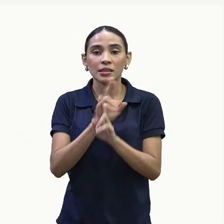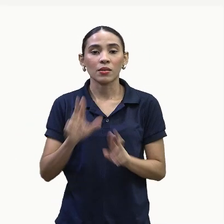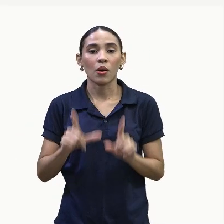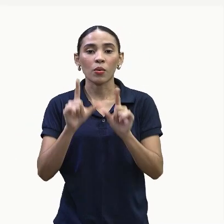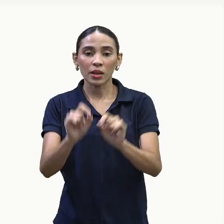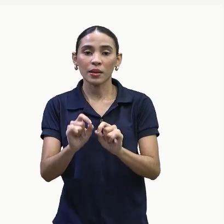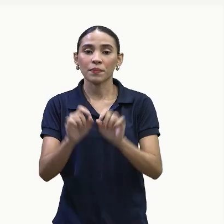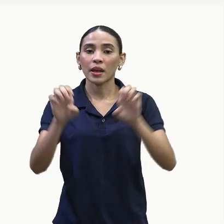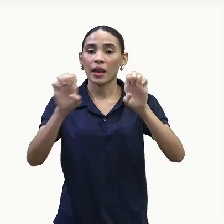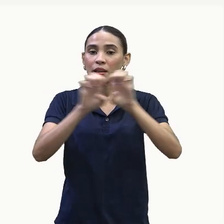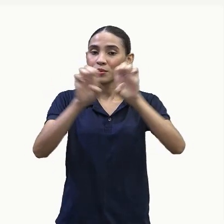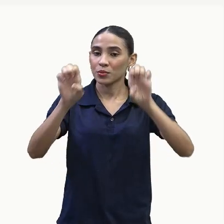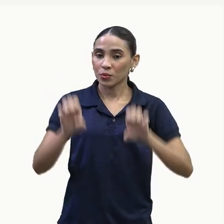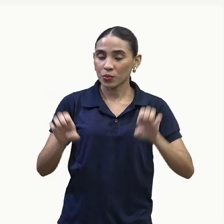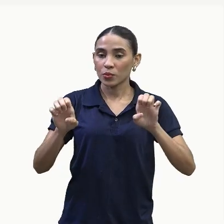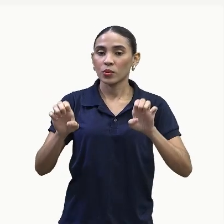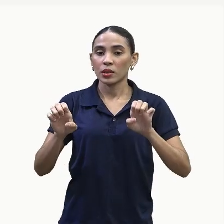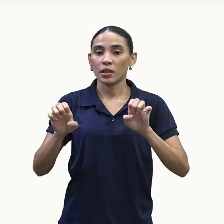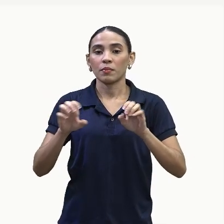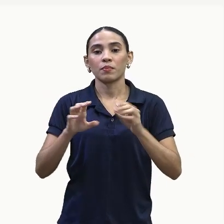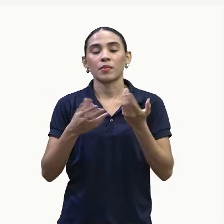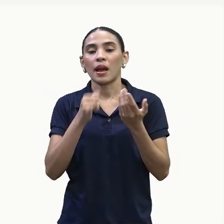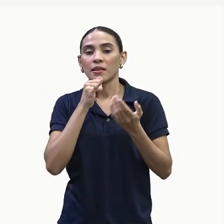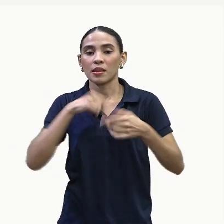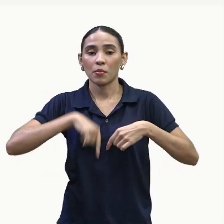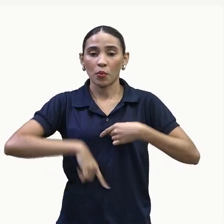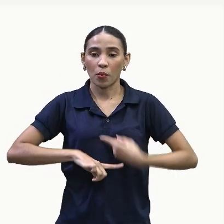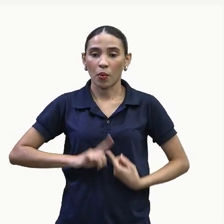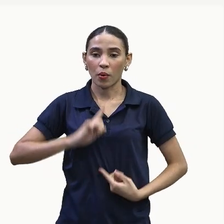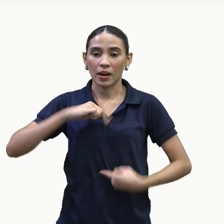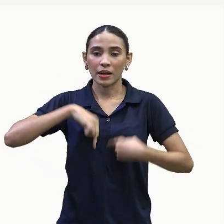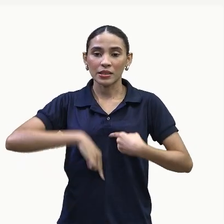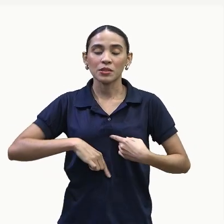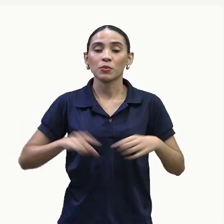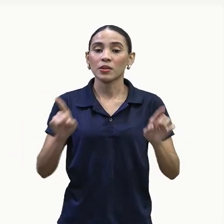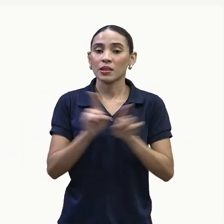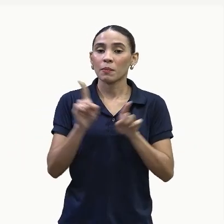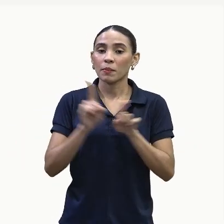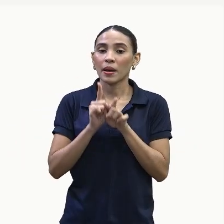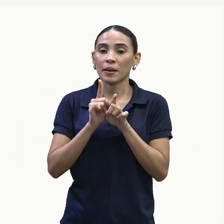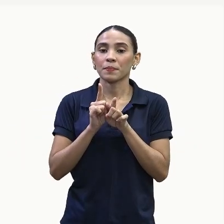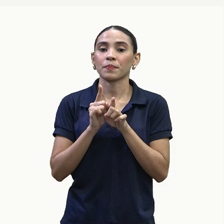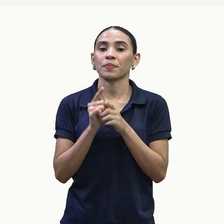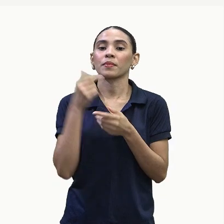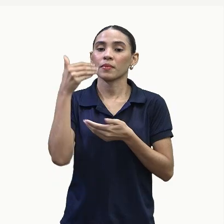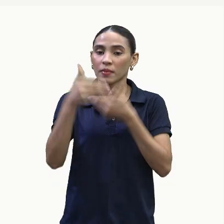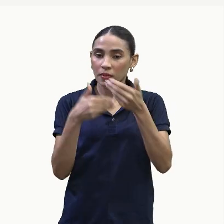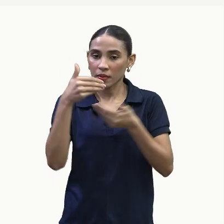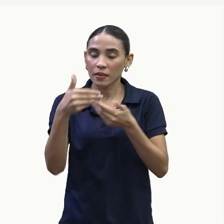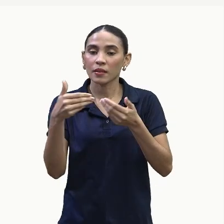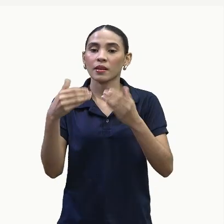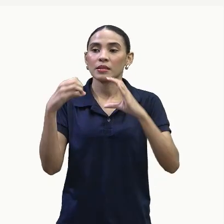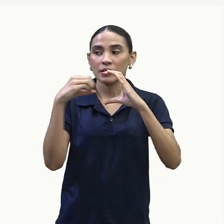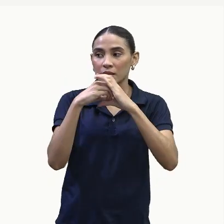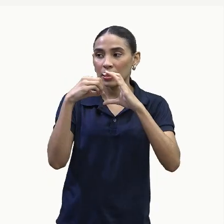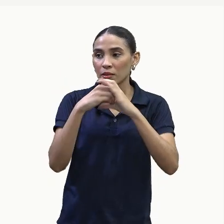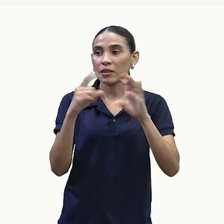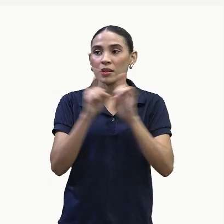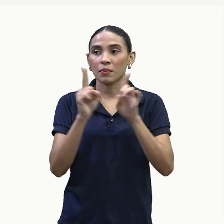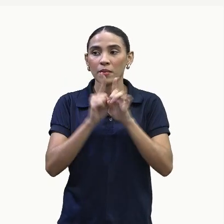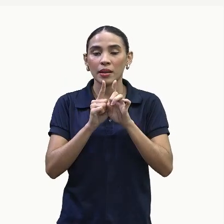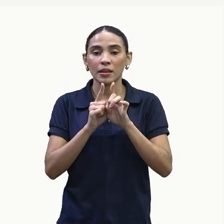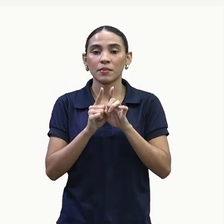a estruturas daquele organismo, a construção, né, de células, né, que